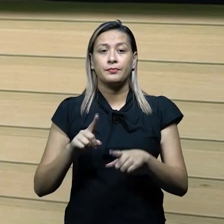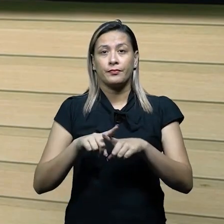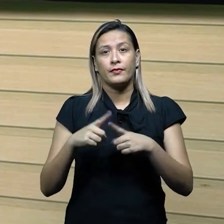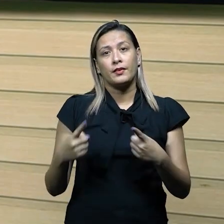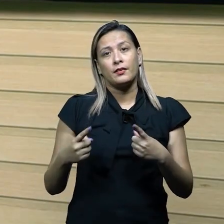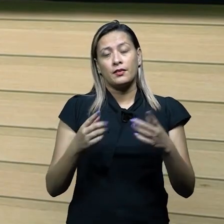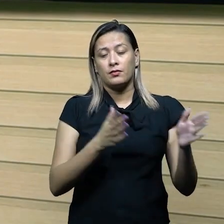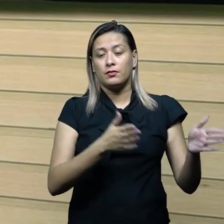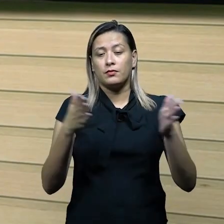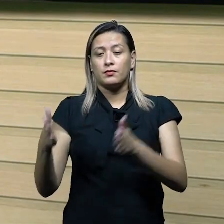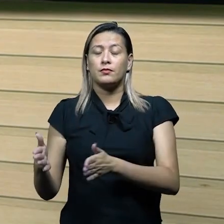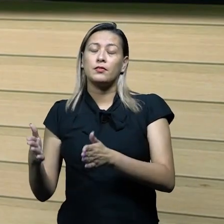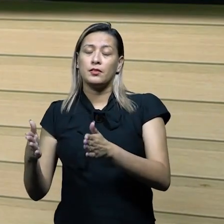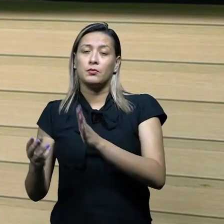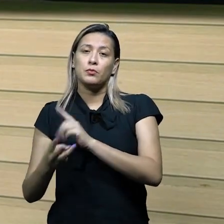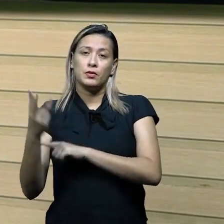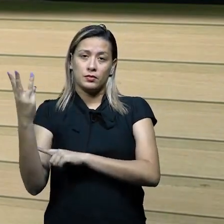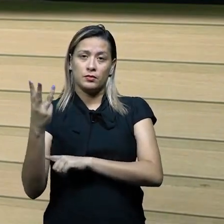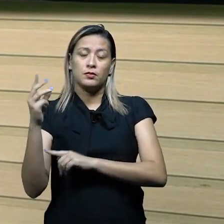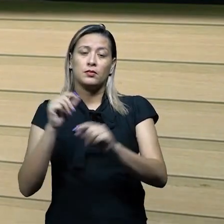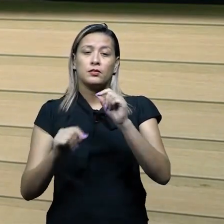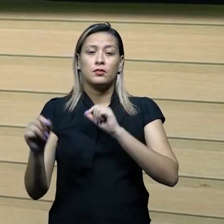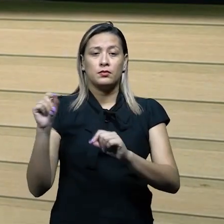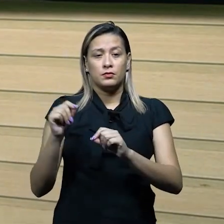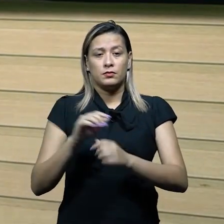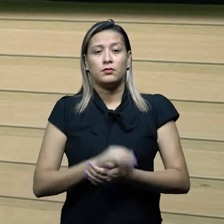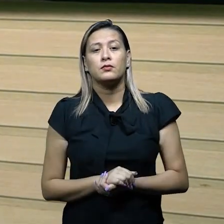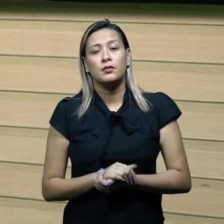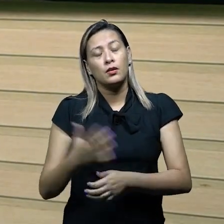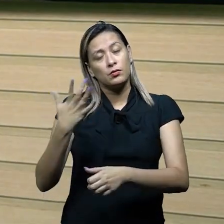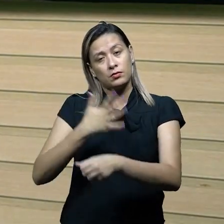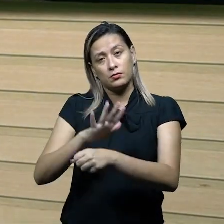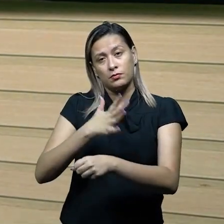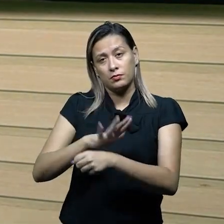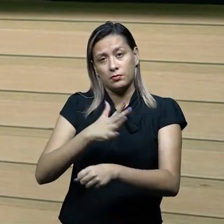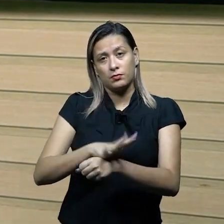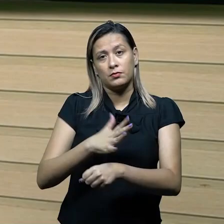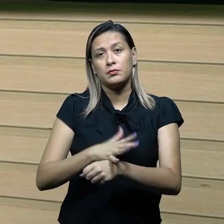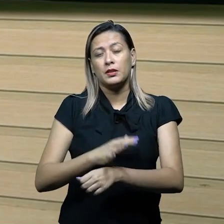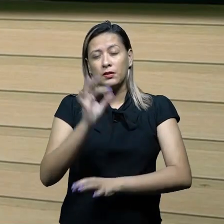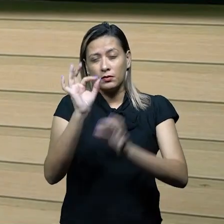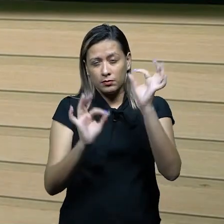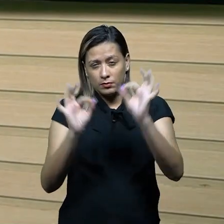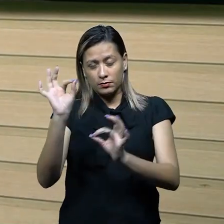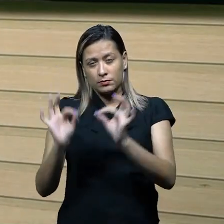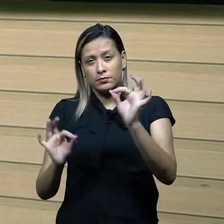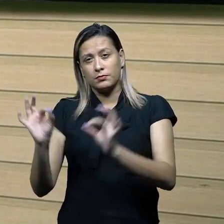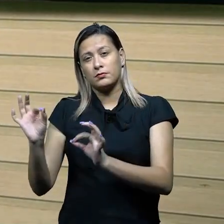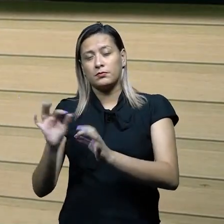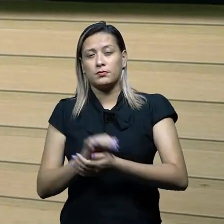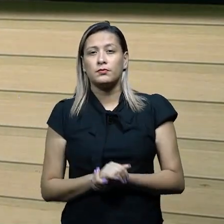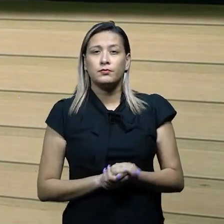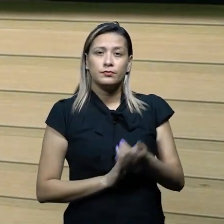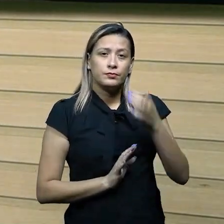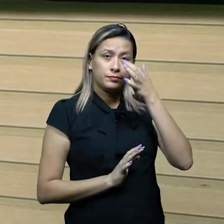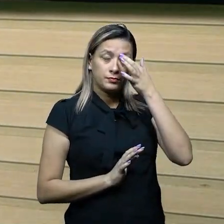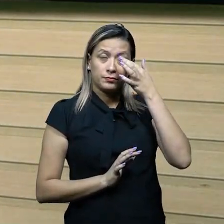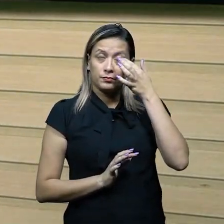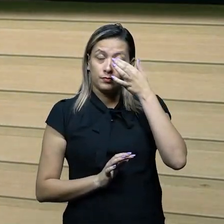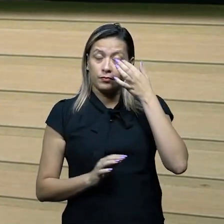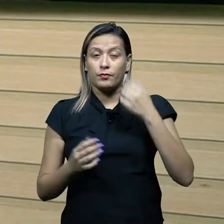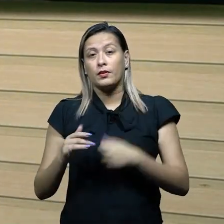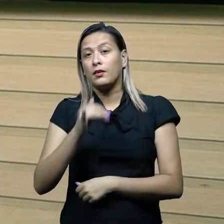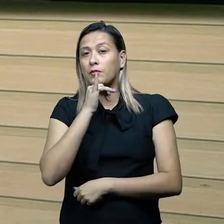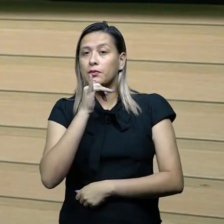uma terceira parte, uma terceira etapa, que é o treinamento. Tu precisa lapidar. Aí eu volto com a história da seleção de